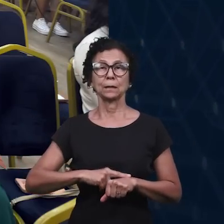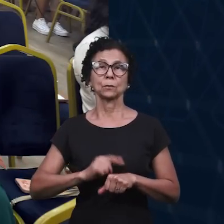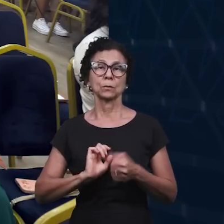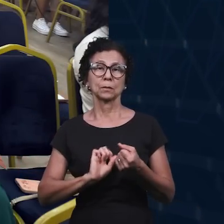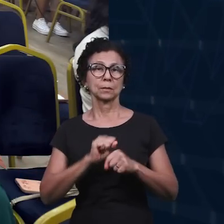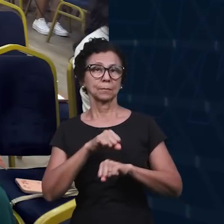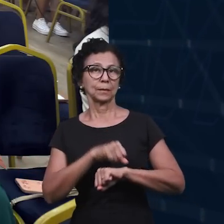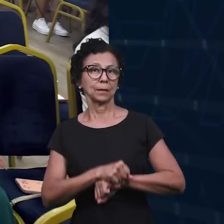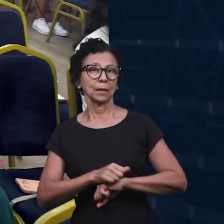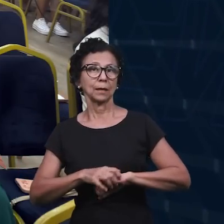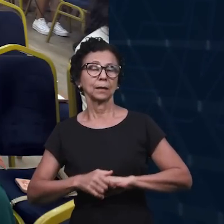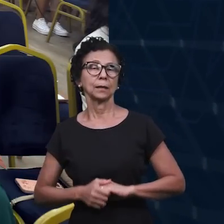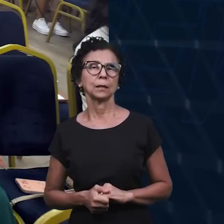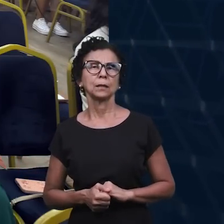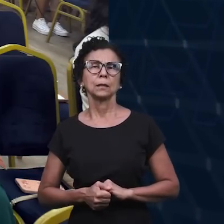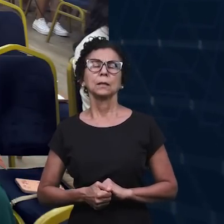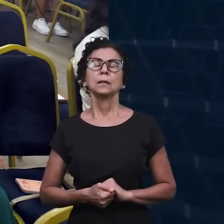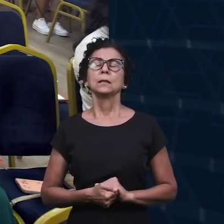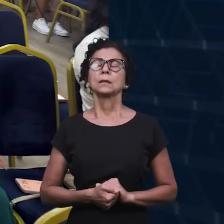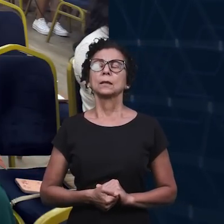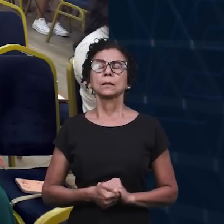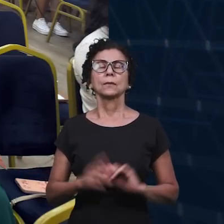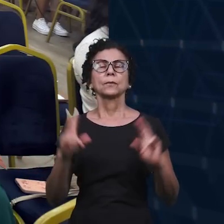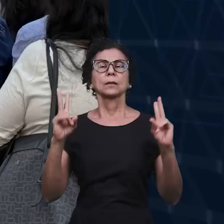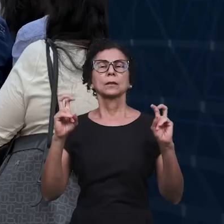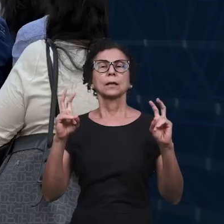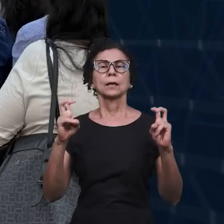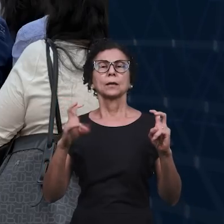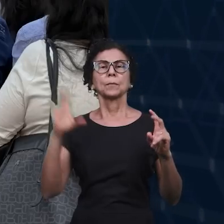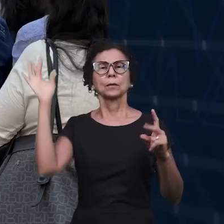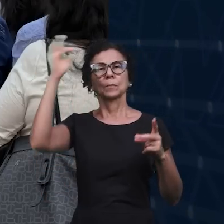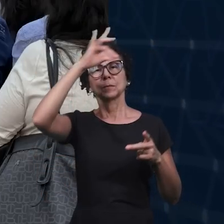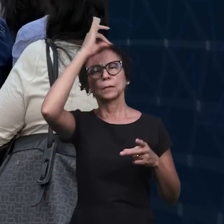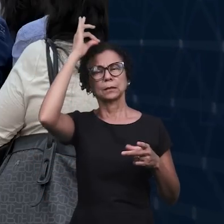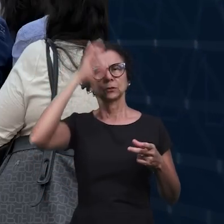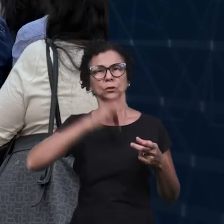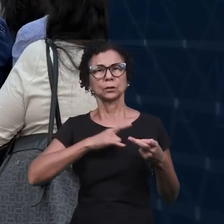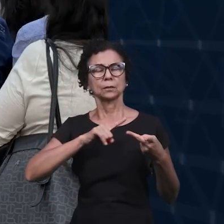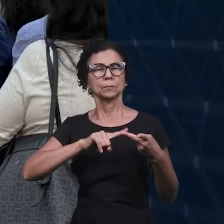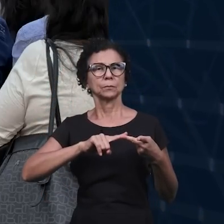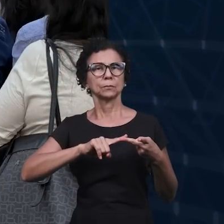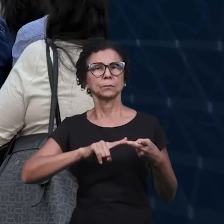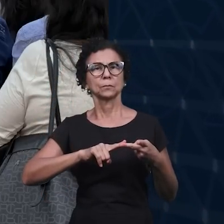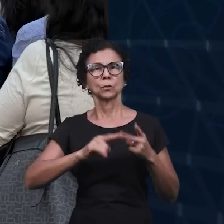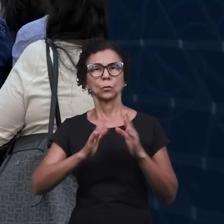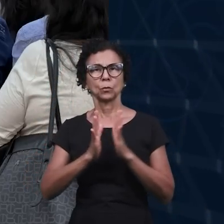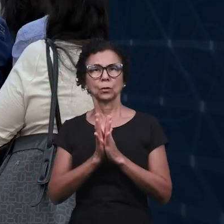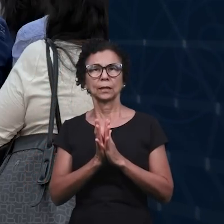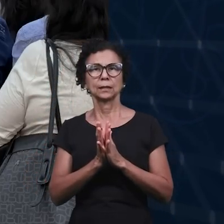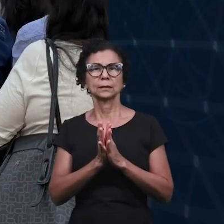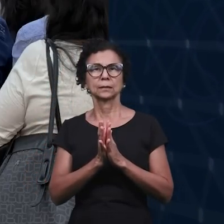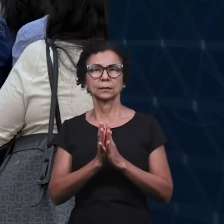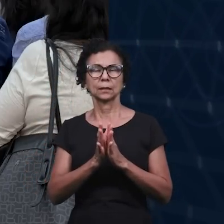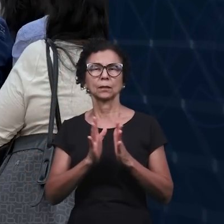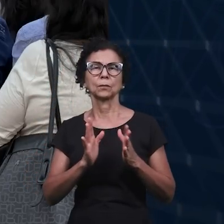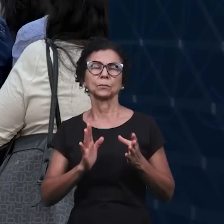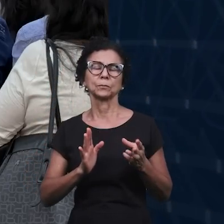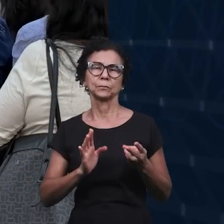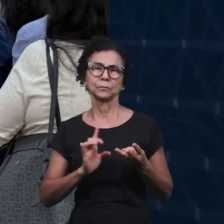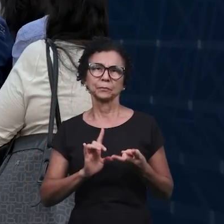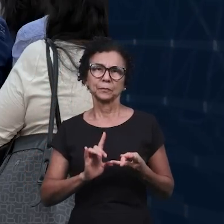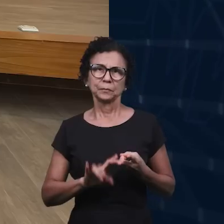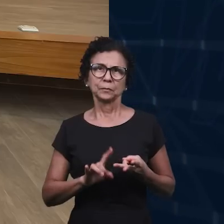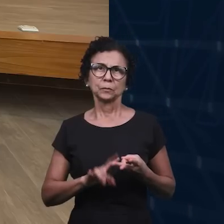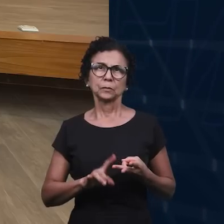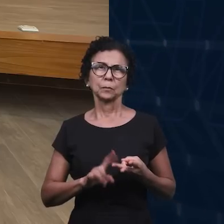foram ministradas aulas sobre temas fundamentais como o batismo com o Espírito Santo, oração, evangelho e